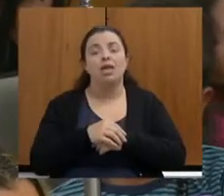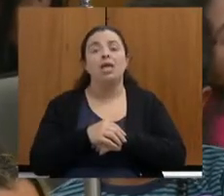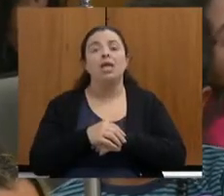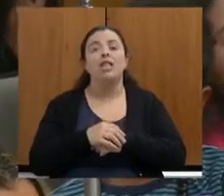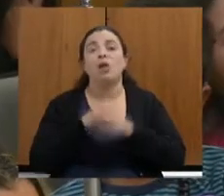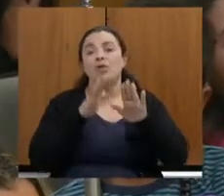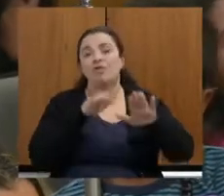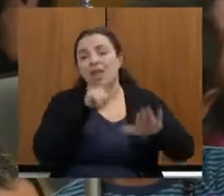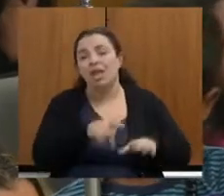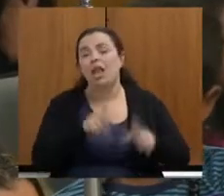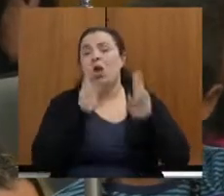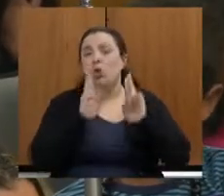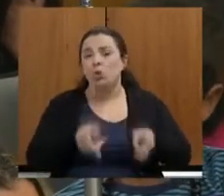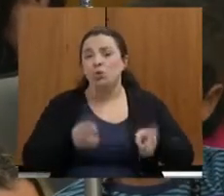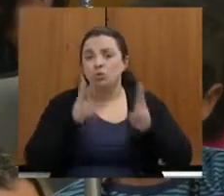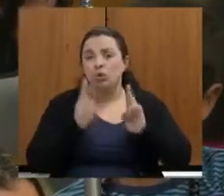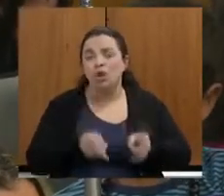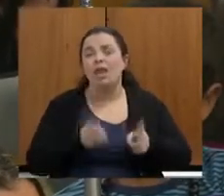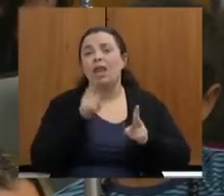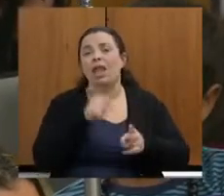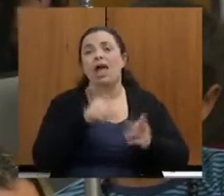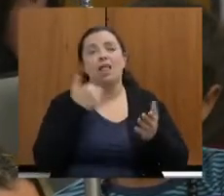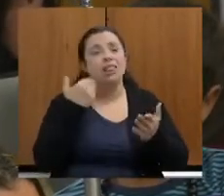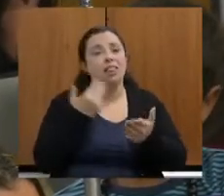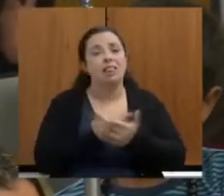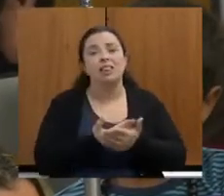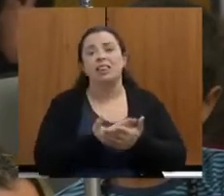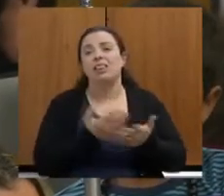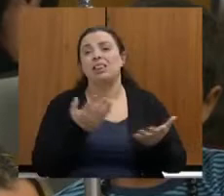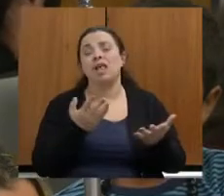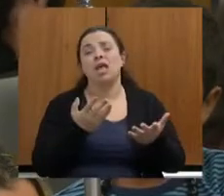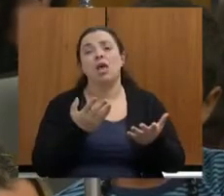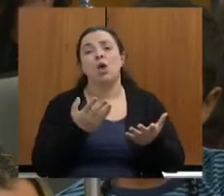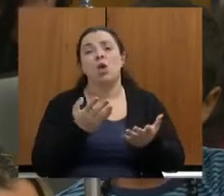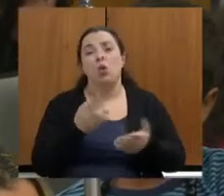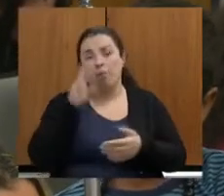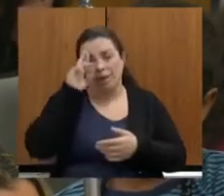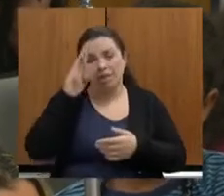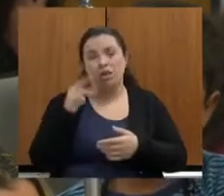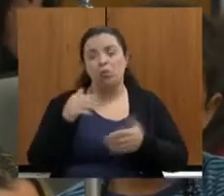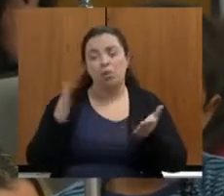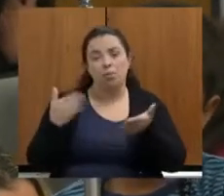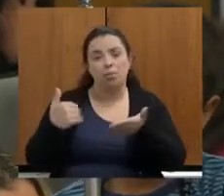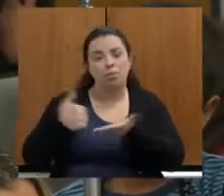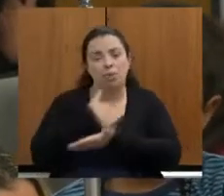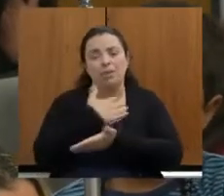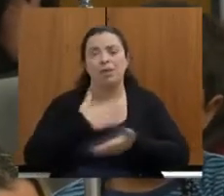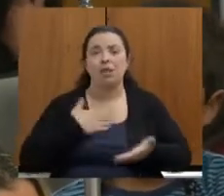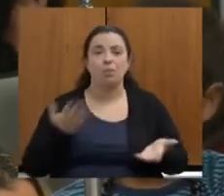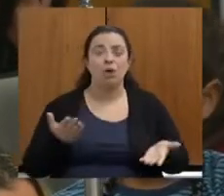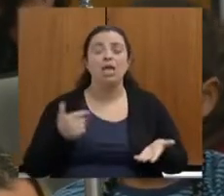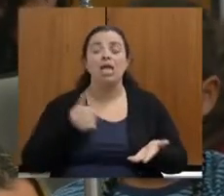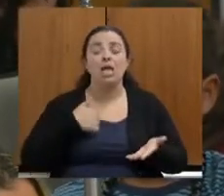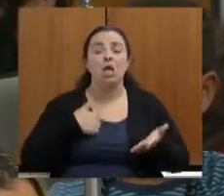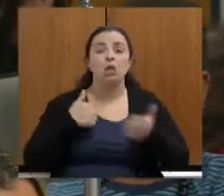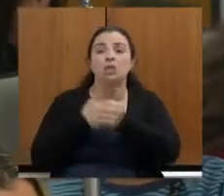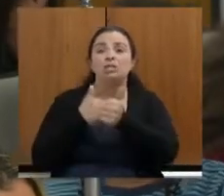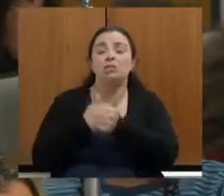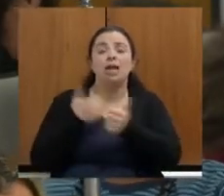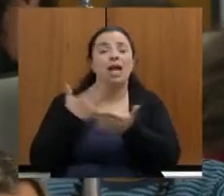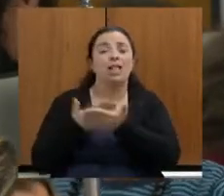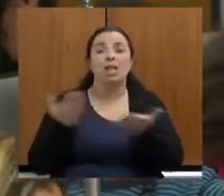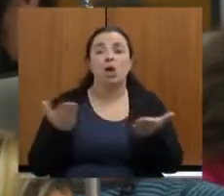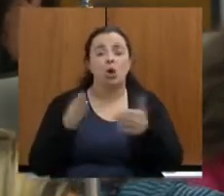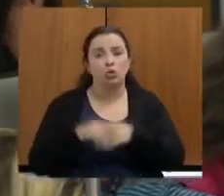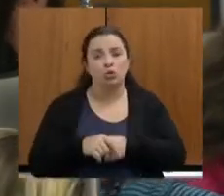sair de lá que não passa produzi nada para ela patrão parou de mexer me dispensou eu vim embora tô desempregado até hoje então eu gostaria de saber se